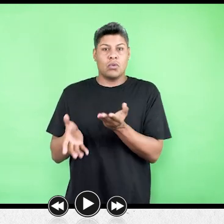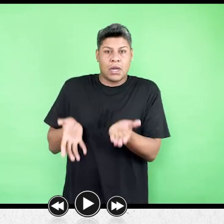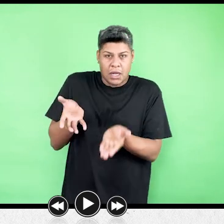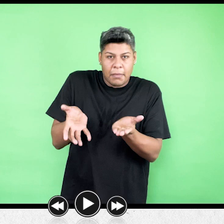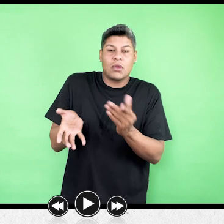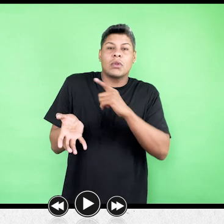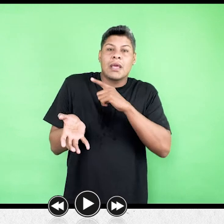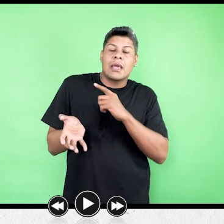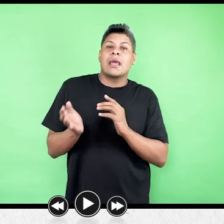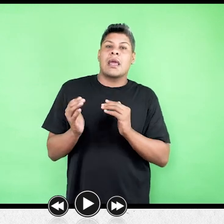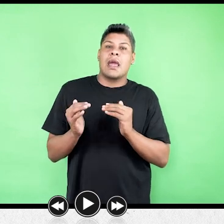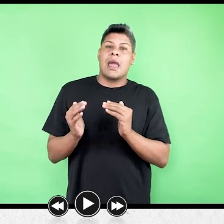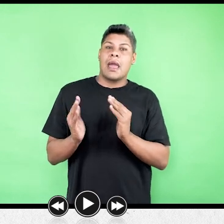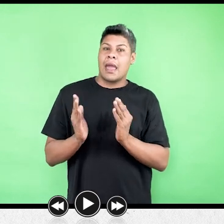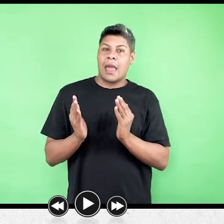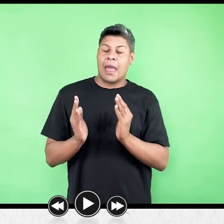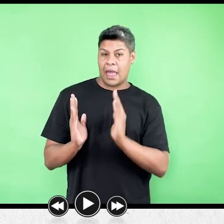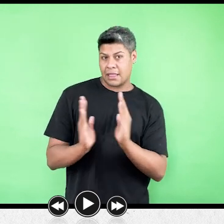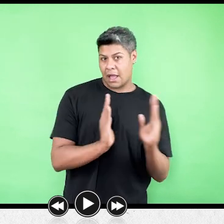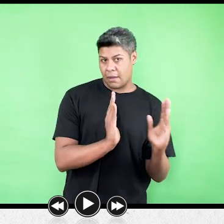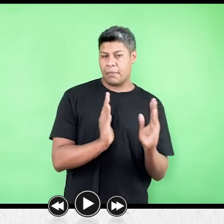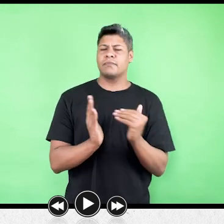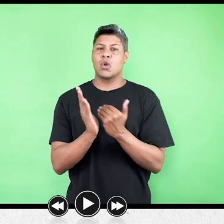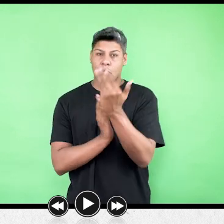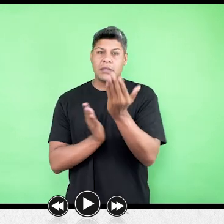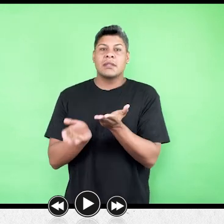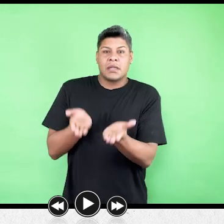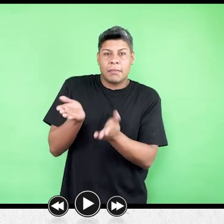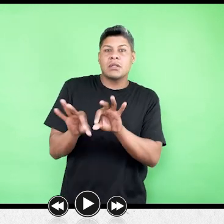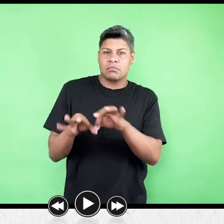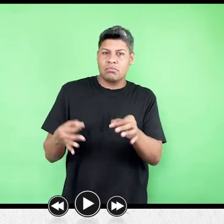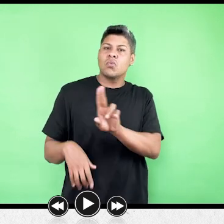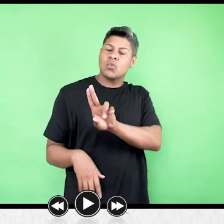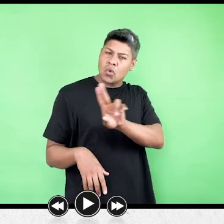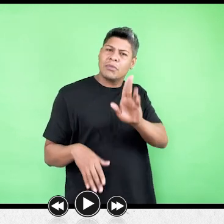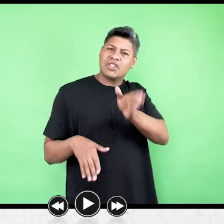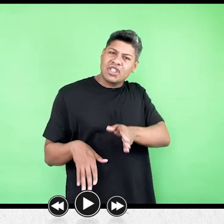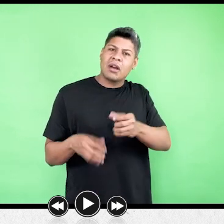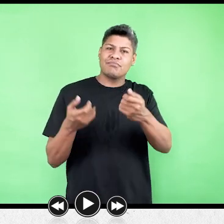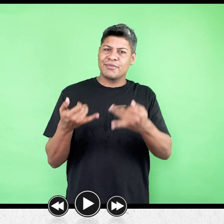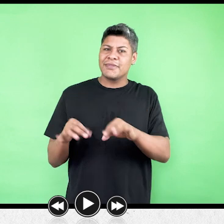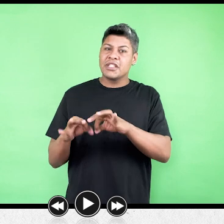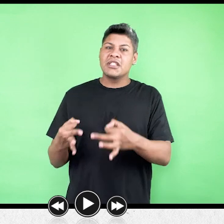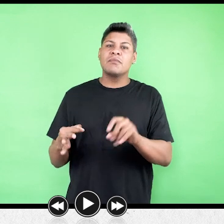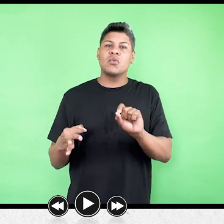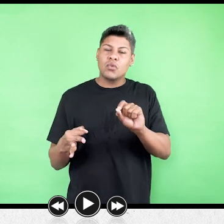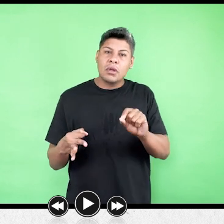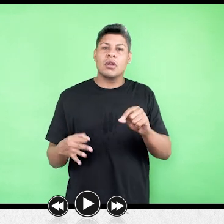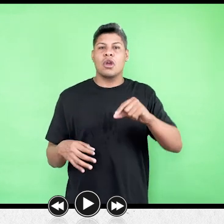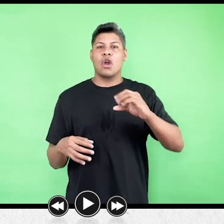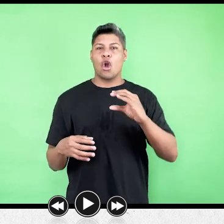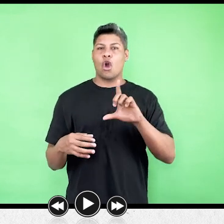diversas etapas. Então, começando pelo tratamento simplificado, como o próprio nome já diz, é um tratamento onde a gente vai apenas adicionar